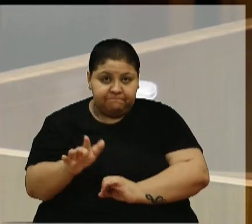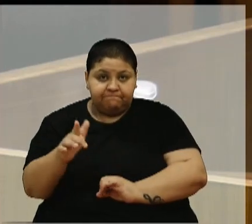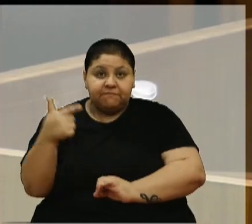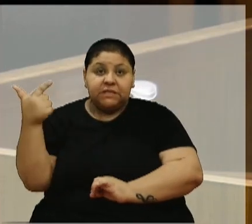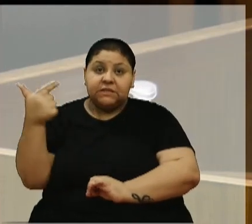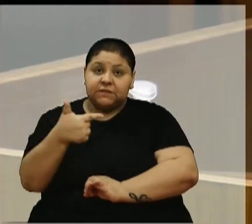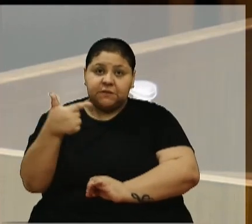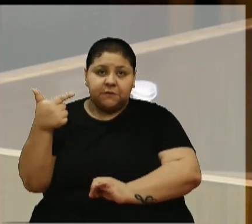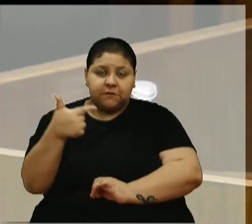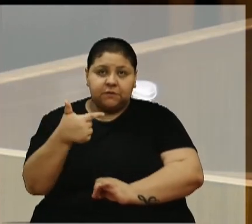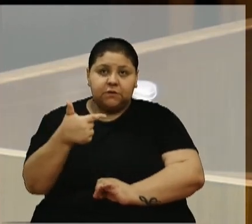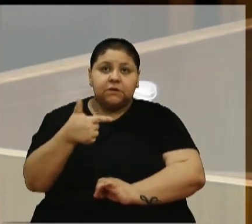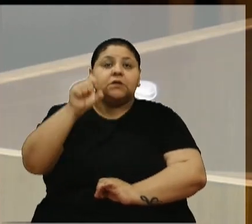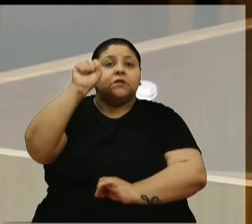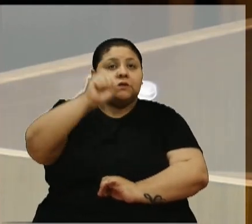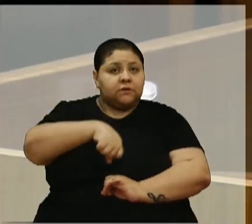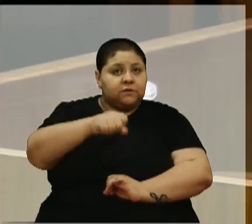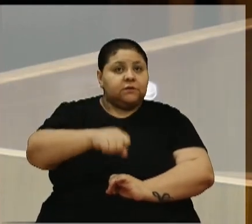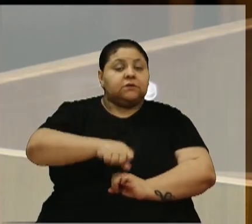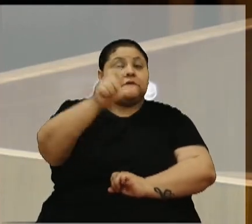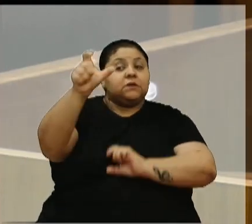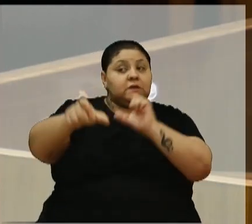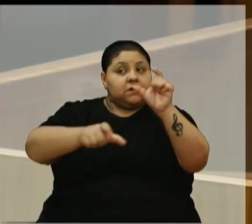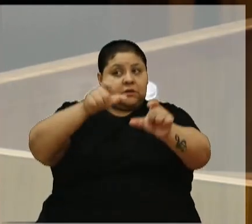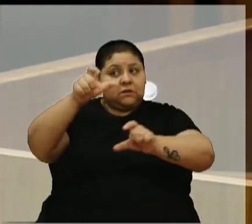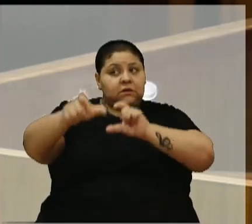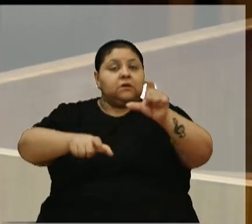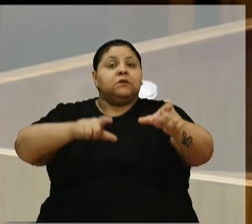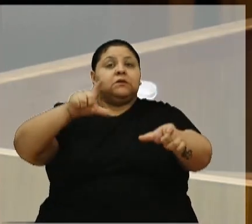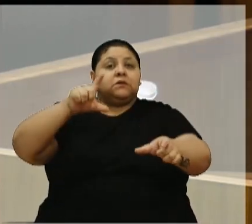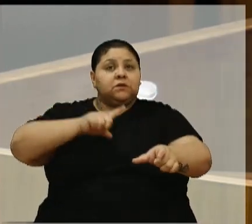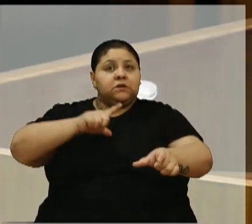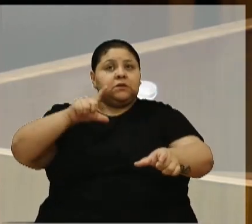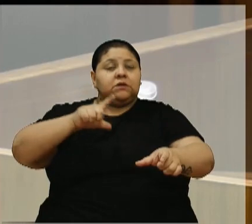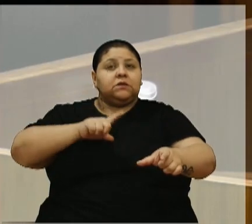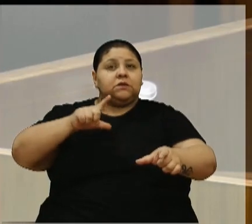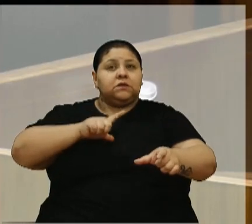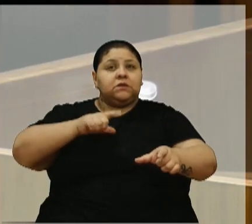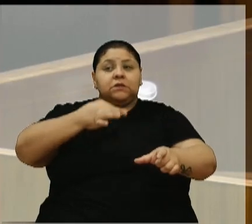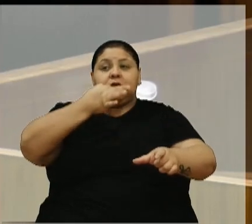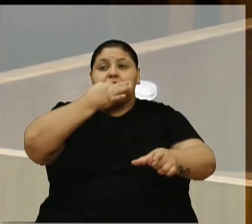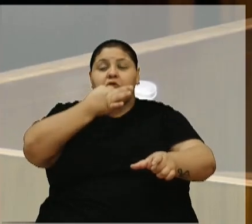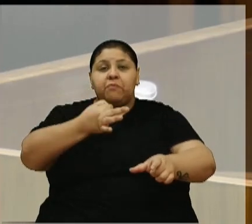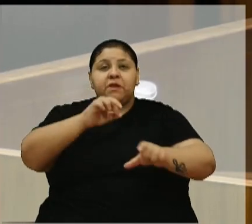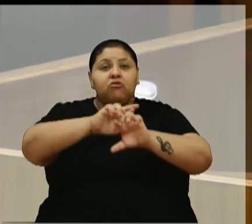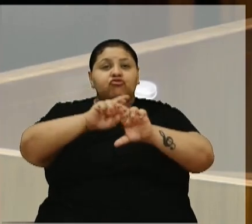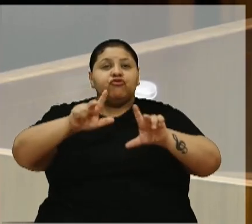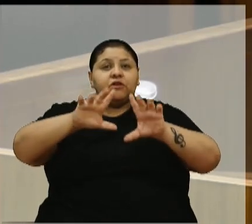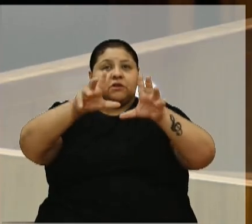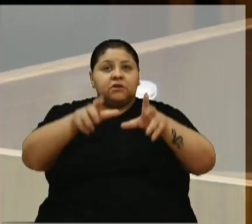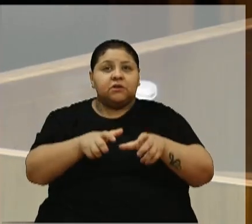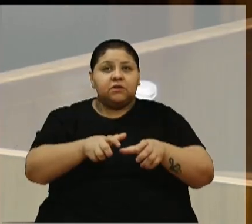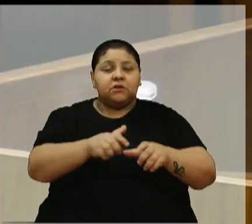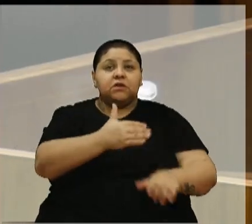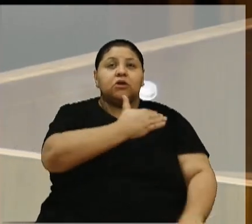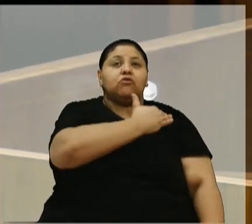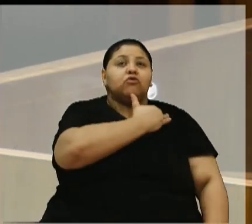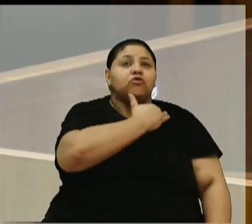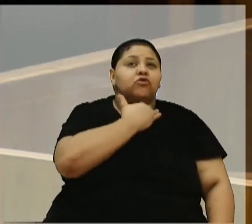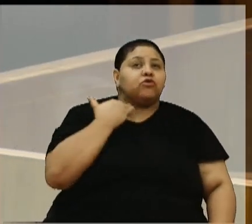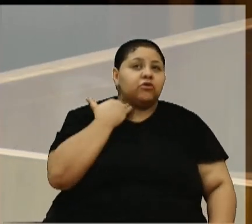lugar, sim, as pessoas têm uma visão seletiva de tudo. Porque quando morre gente aqui